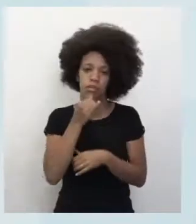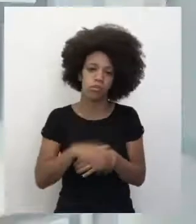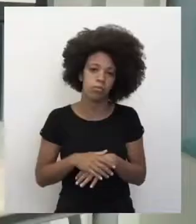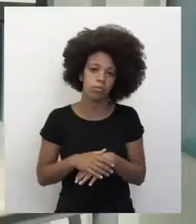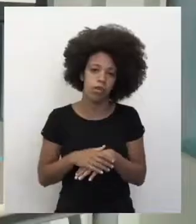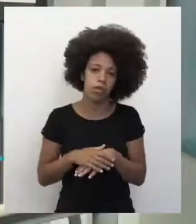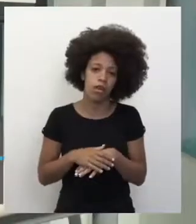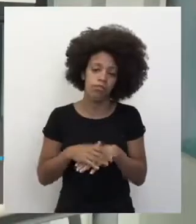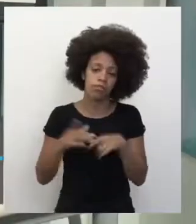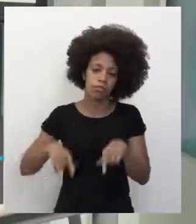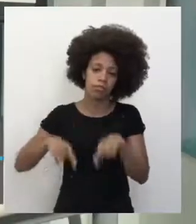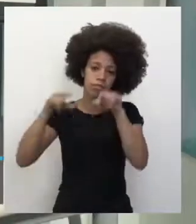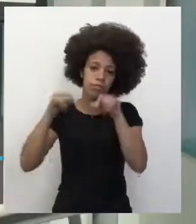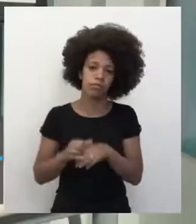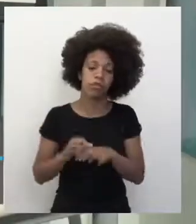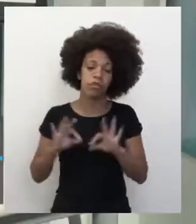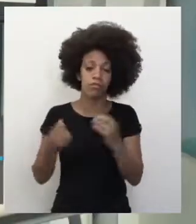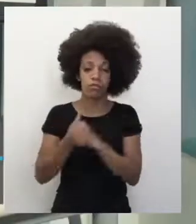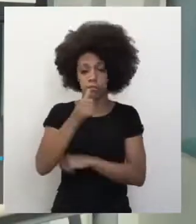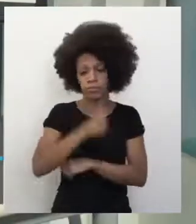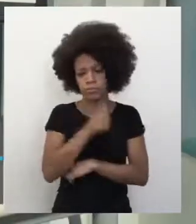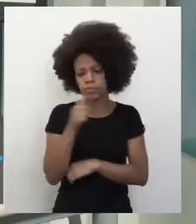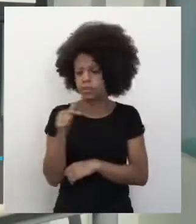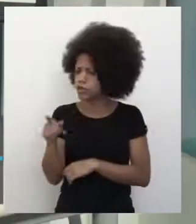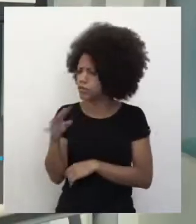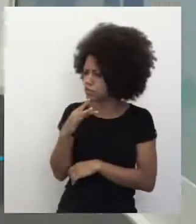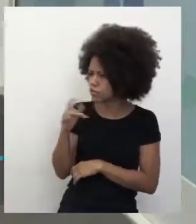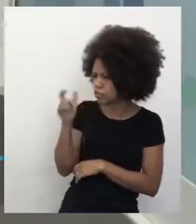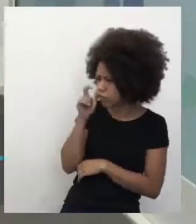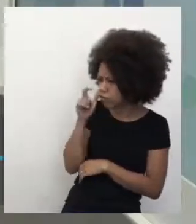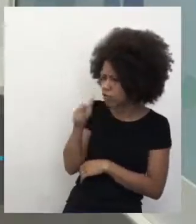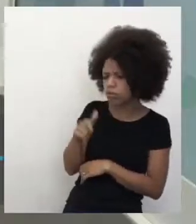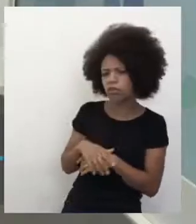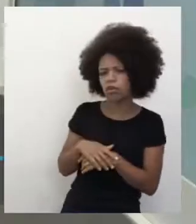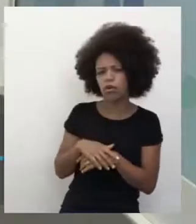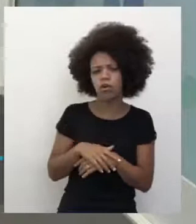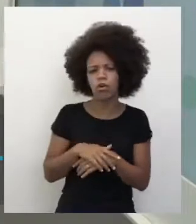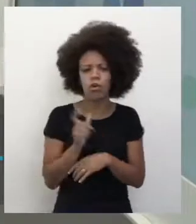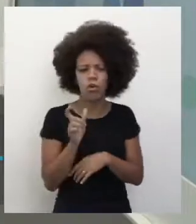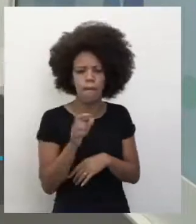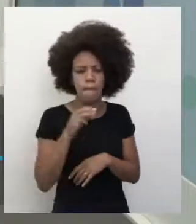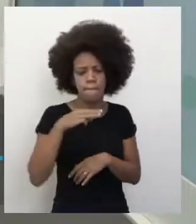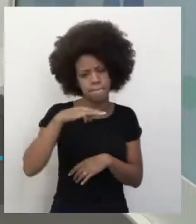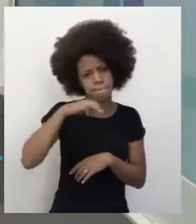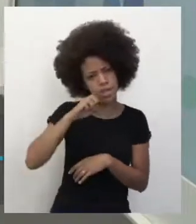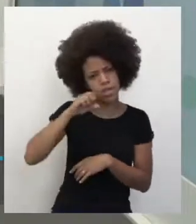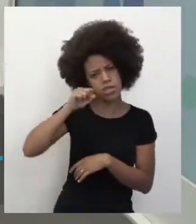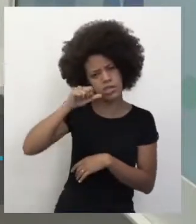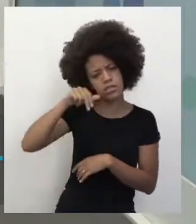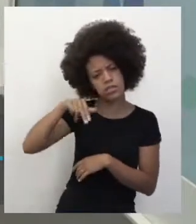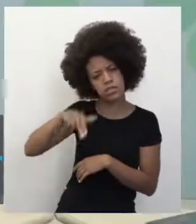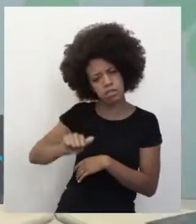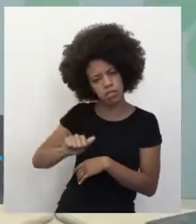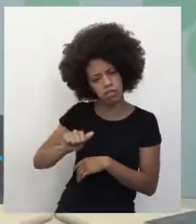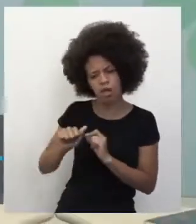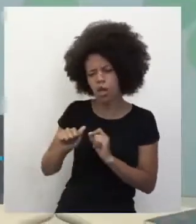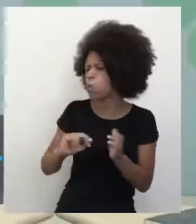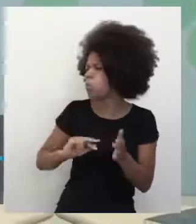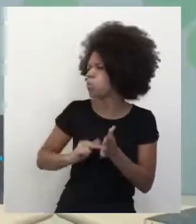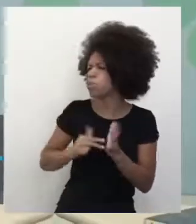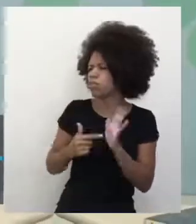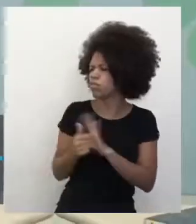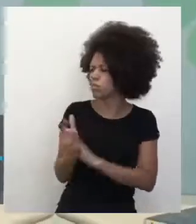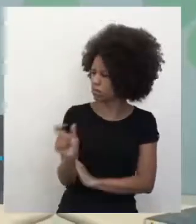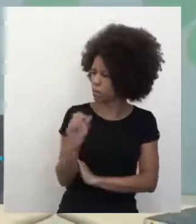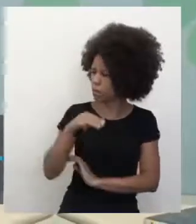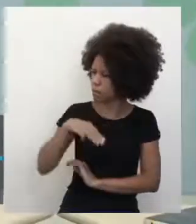Família. Trouxe aí imagens. Olha, você falou uma coisa interessante, né? Você usou a palavra mecenas. Mecenas. O que é isso, mecenas?